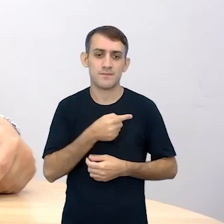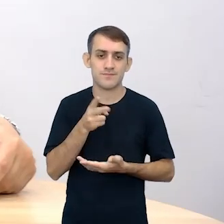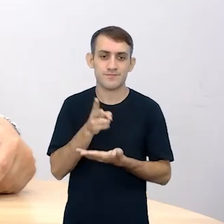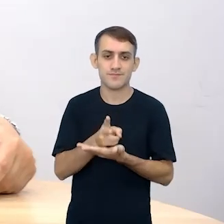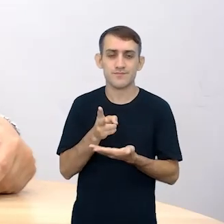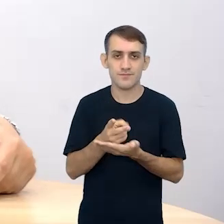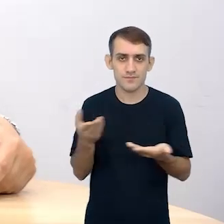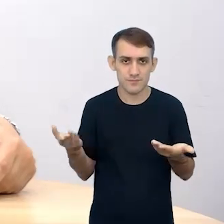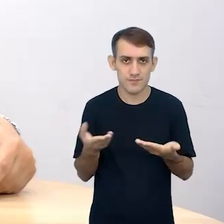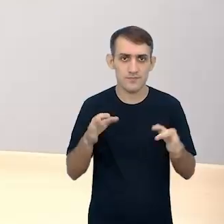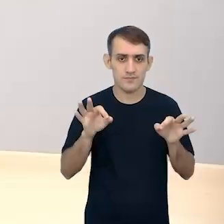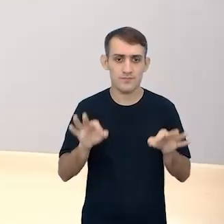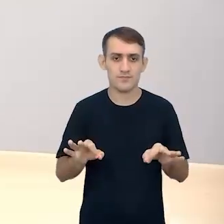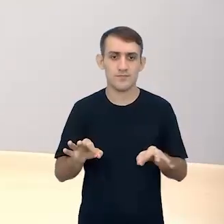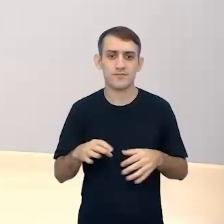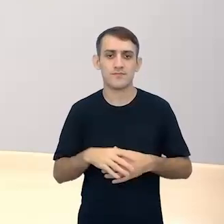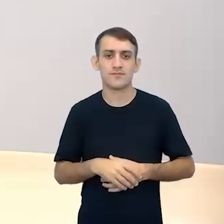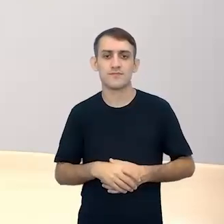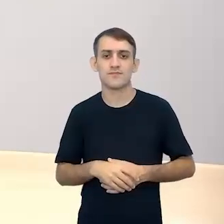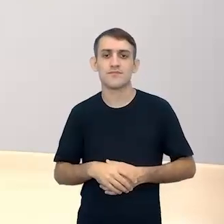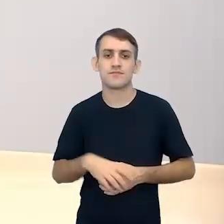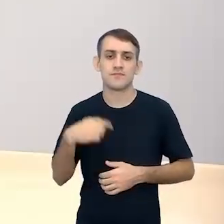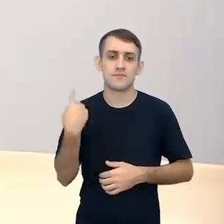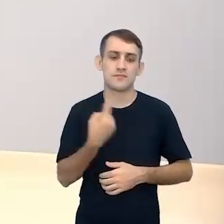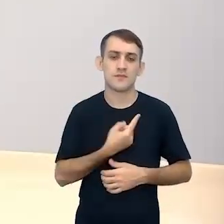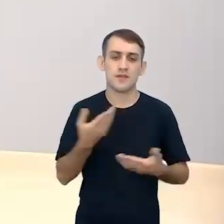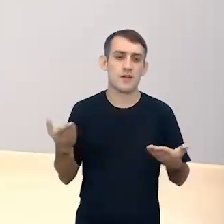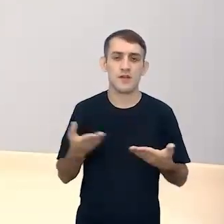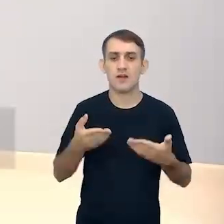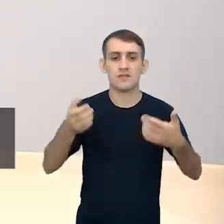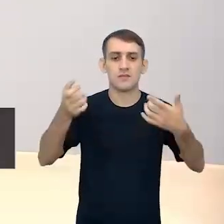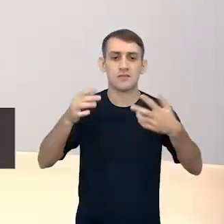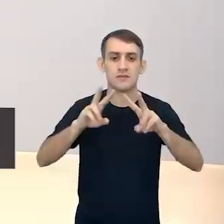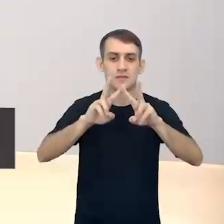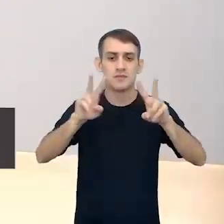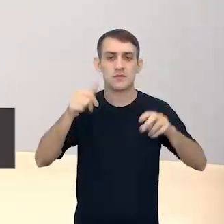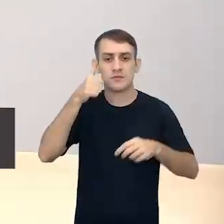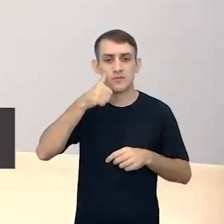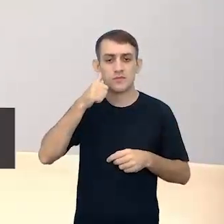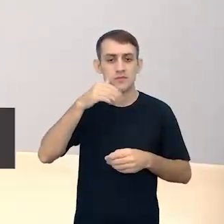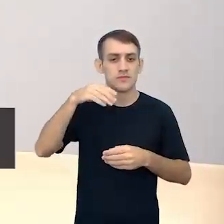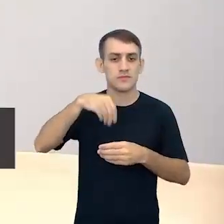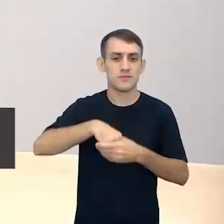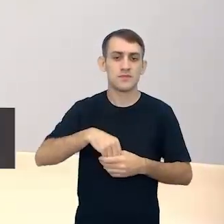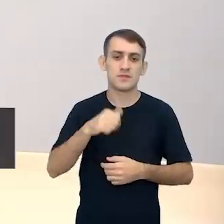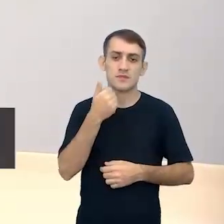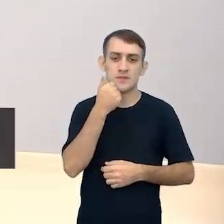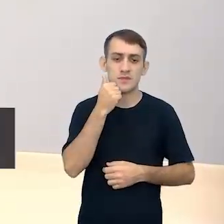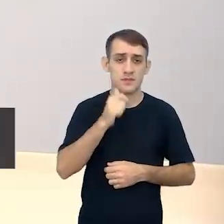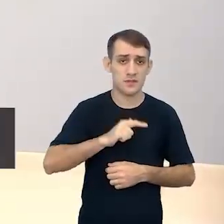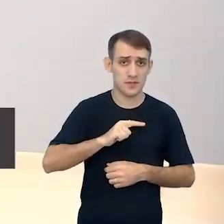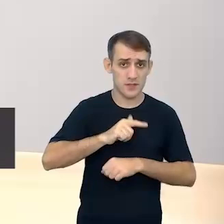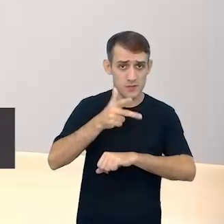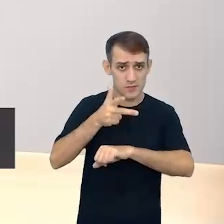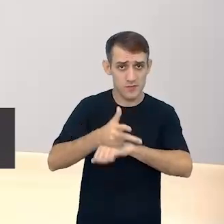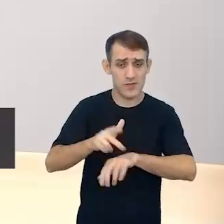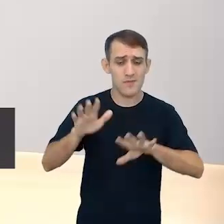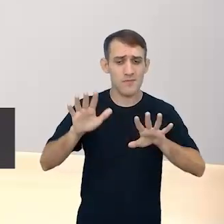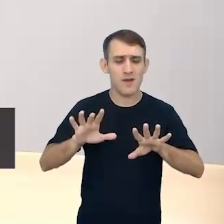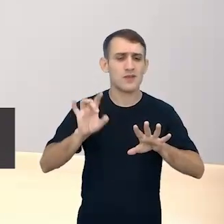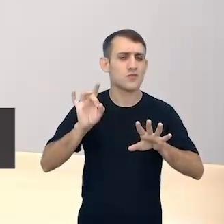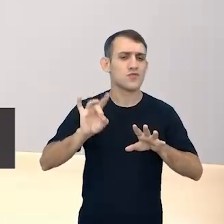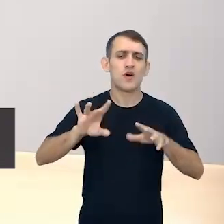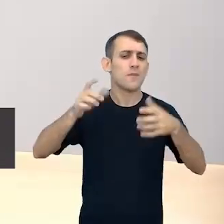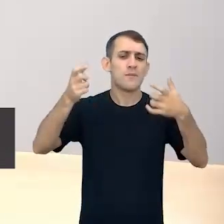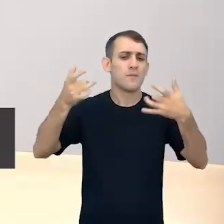né, Terezinha? Vamos continuar um pouquinho aí, vamos falar um pouquinho sobre mulheres na ciência, vamos chamar um vídeo, mas só para deixar bem